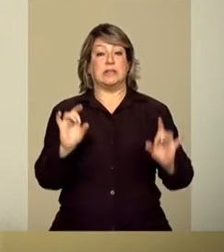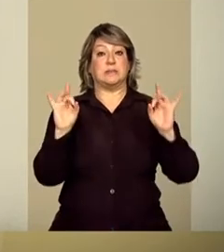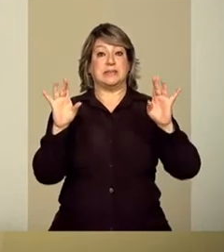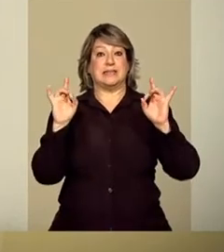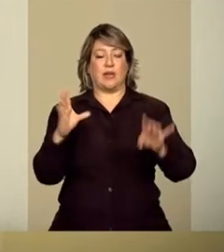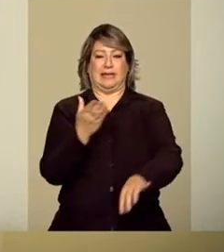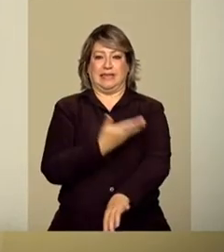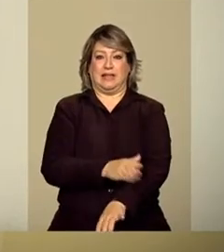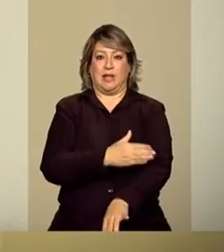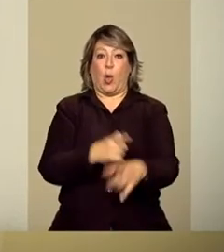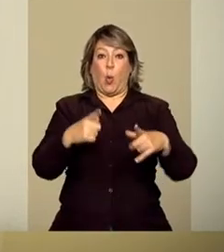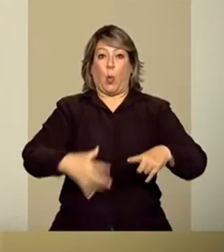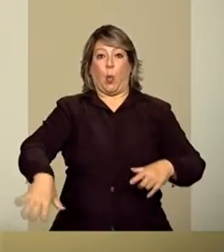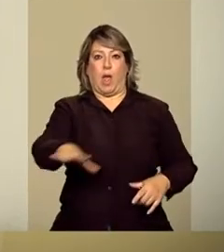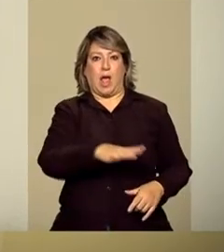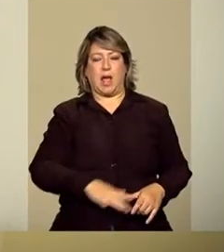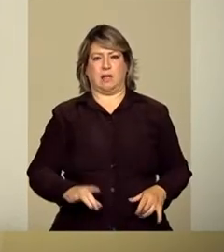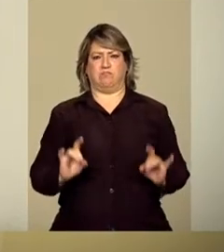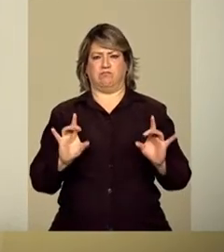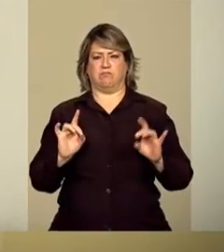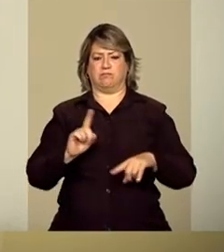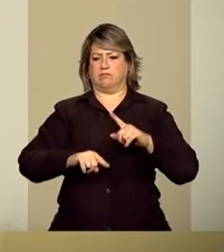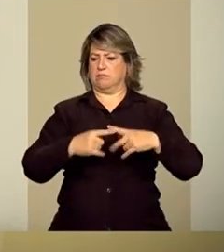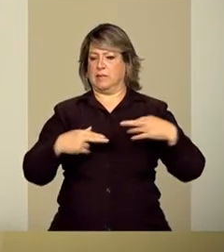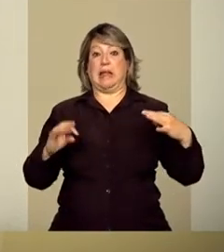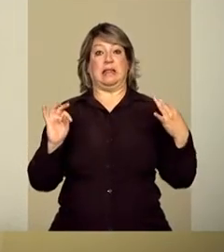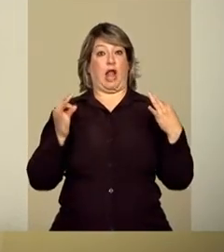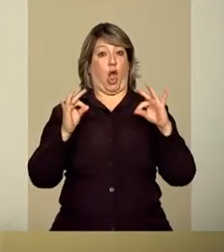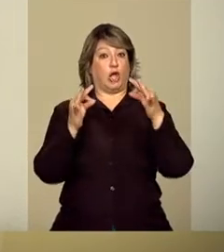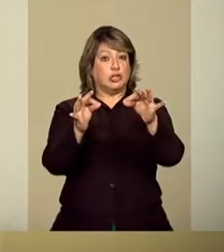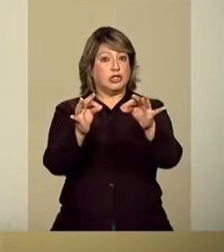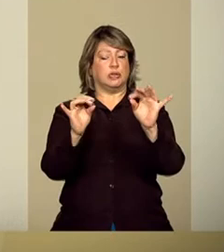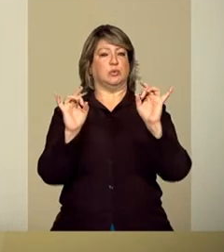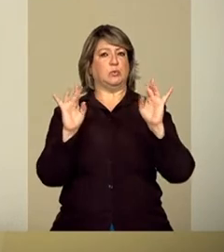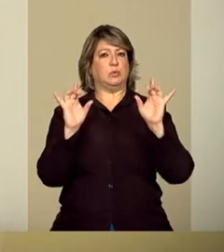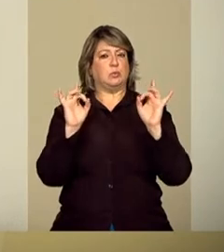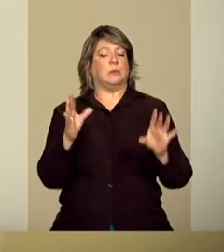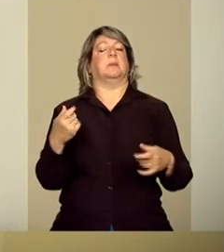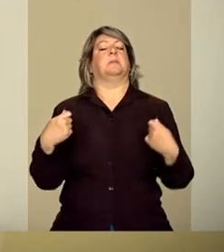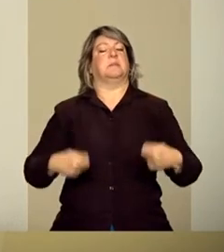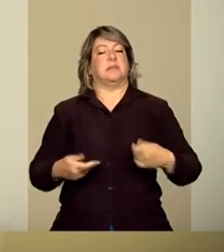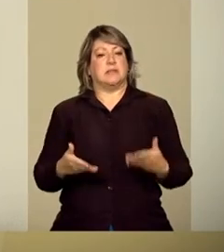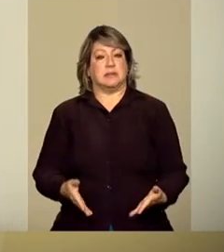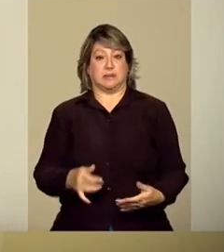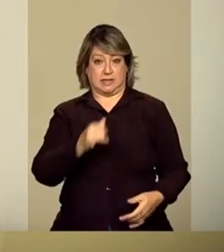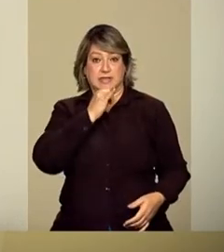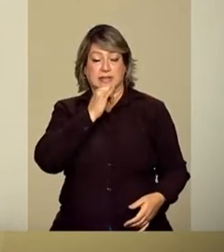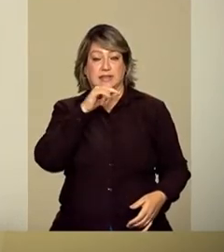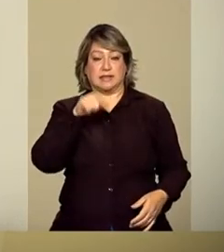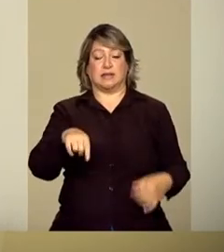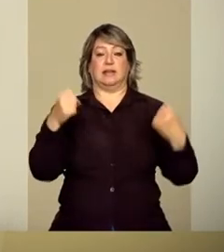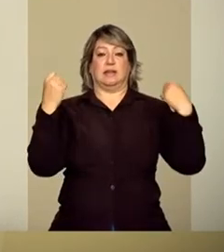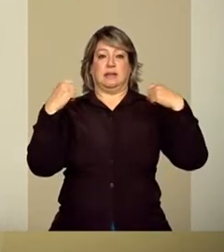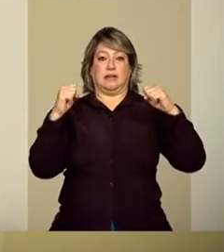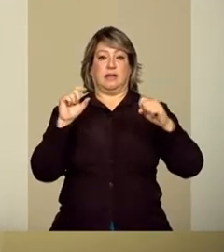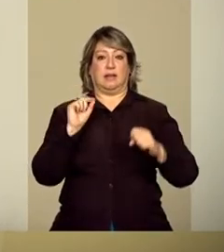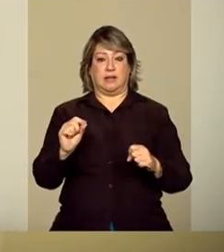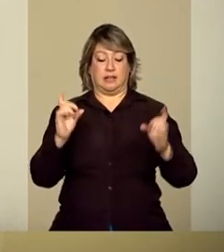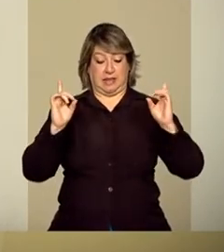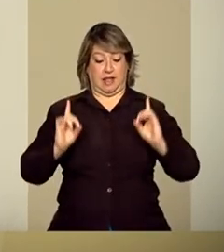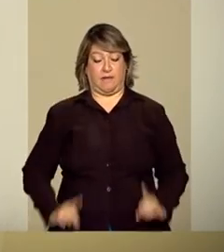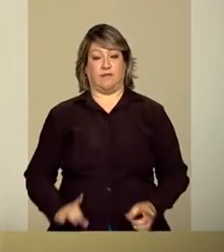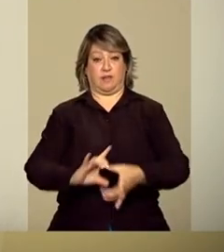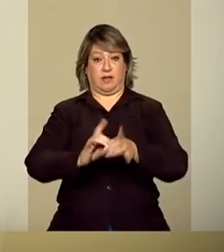nível, muito bem equipados e com tecnologia, Luciano, de última geração. No caso do esporte paralímpico,